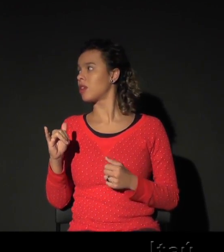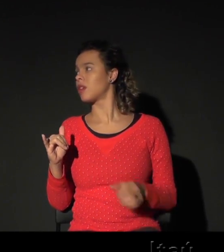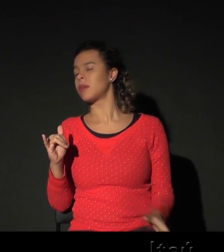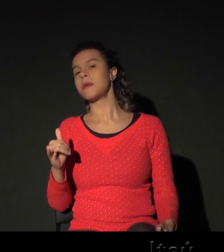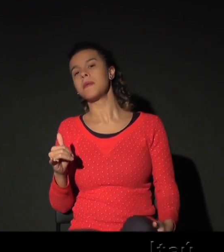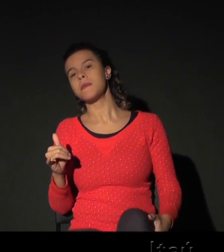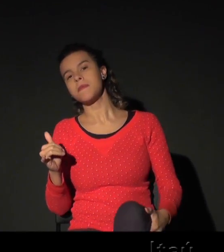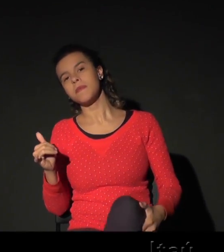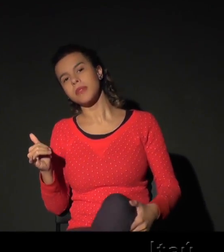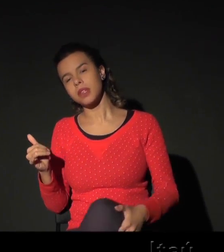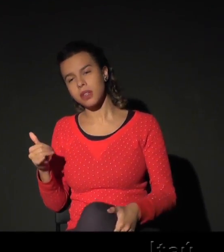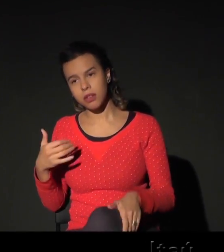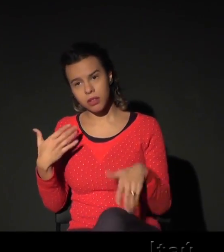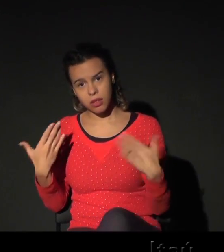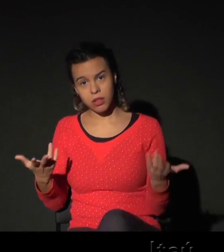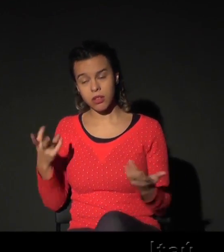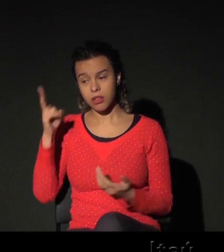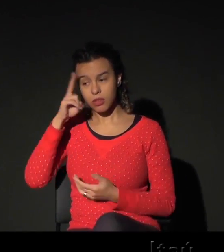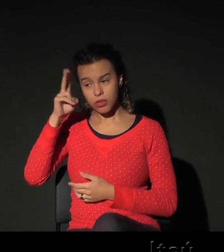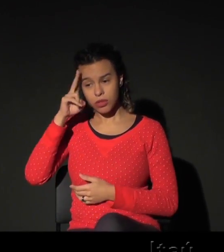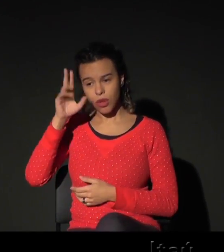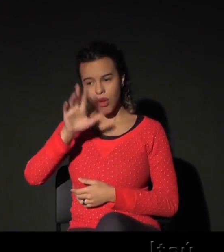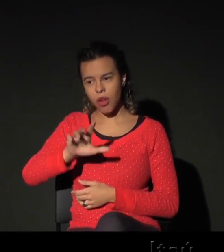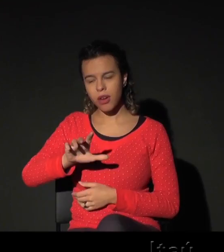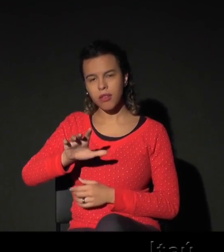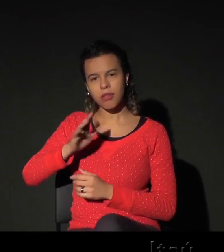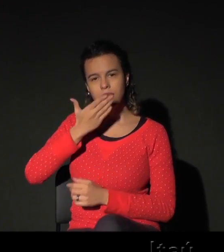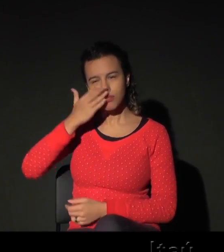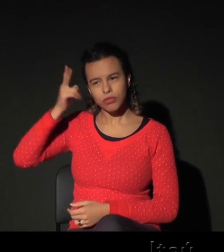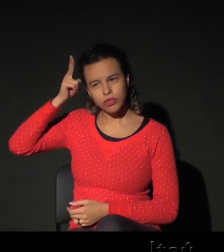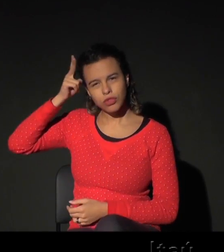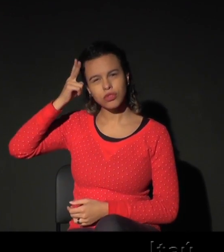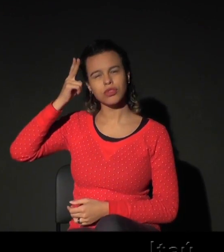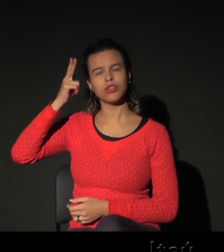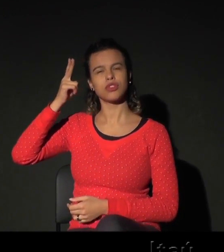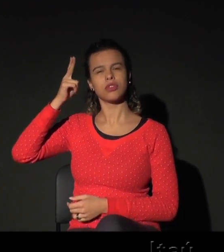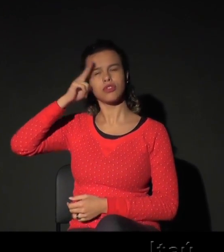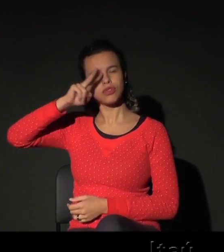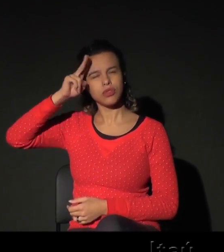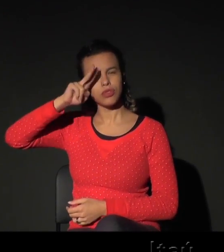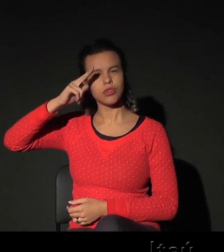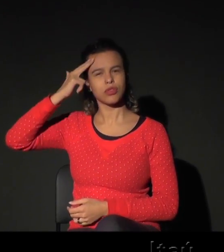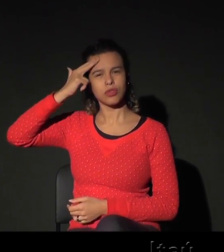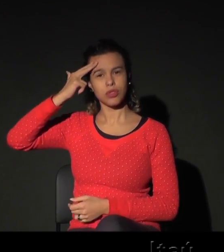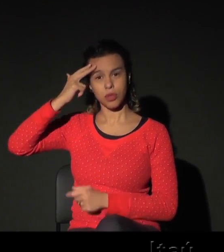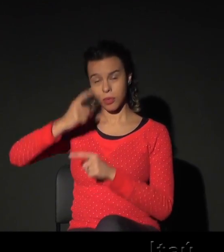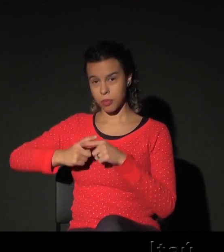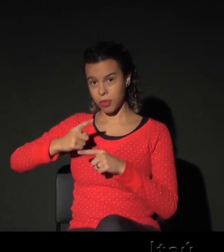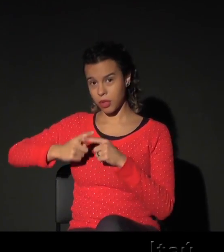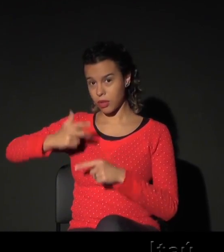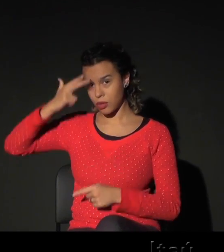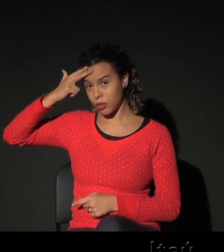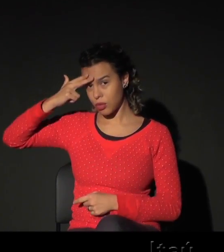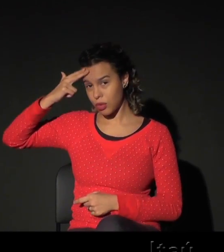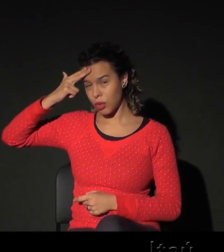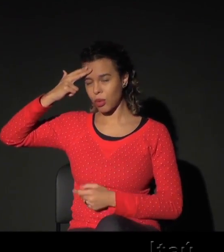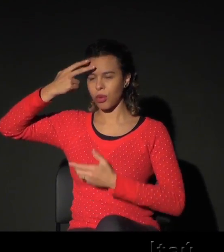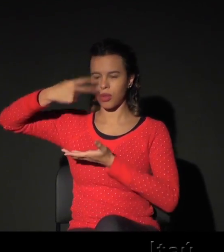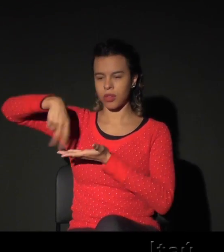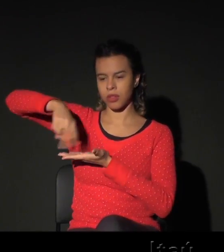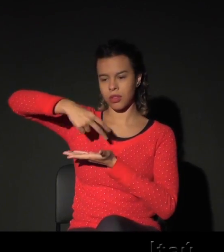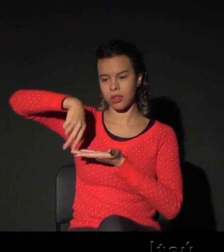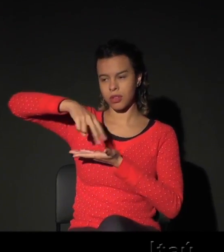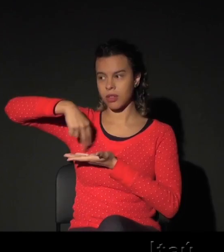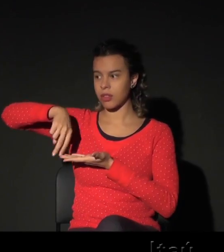inspirada nas histórias indígenas nas lendas nos sonhos né porque o sonho e a